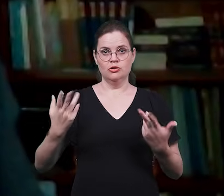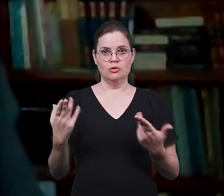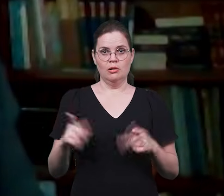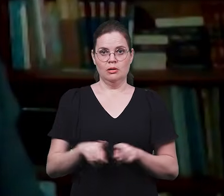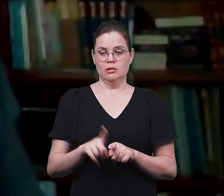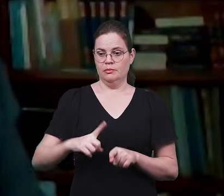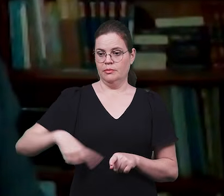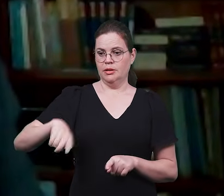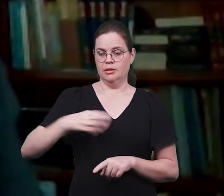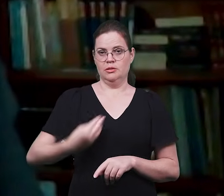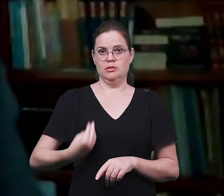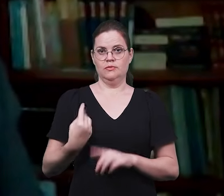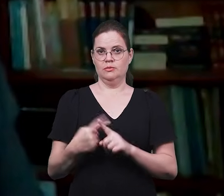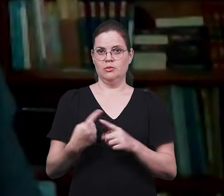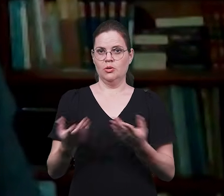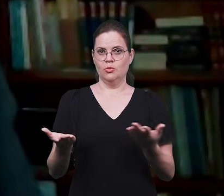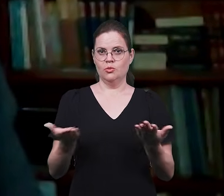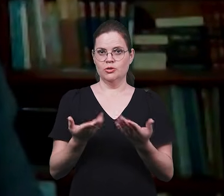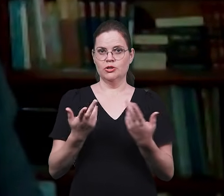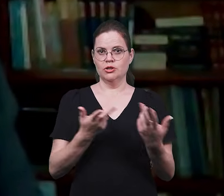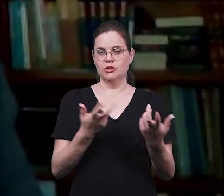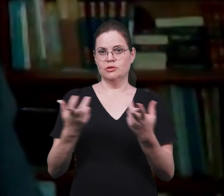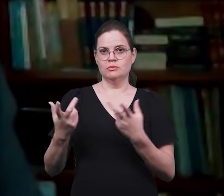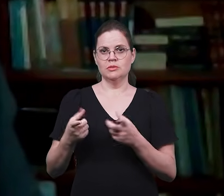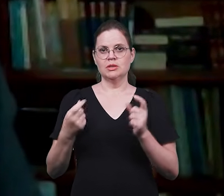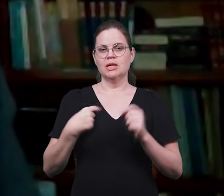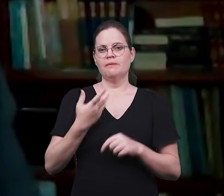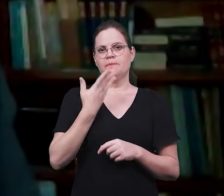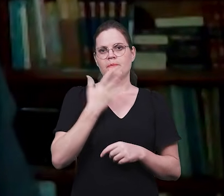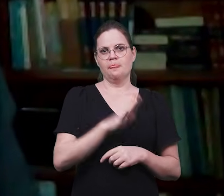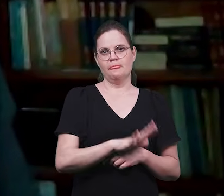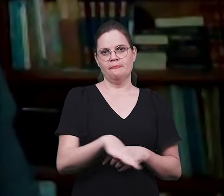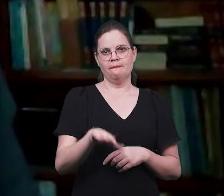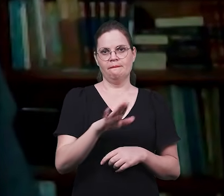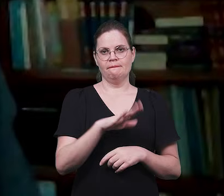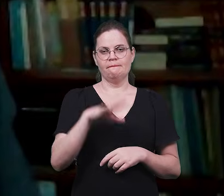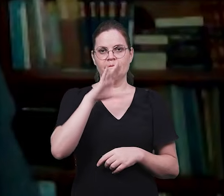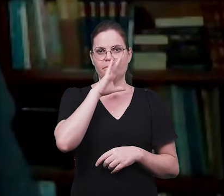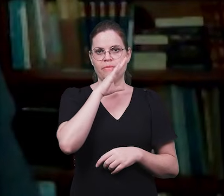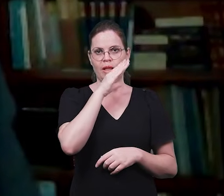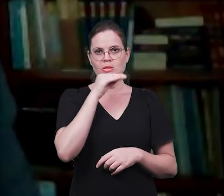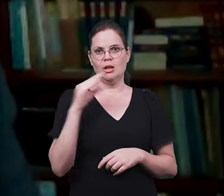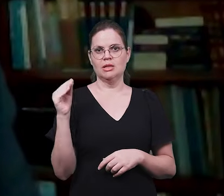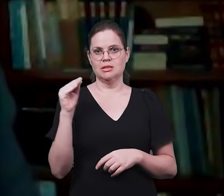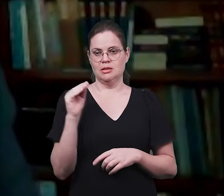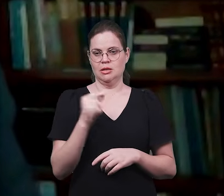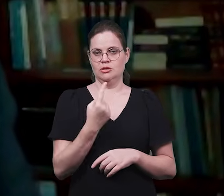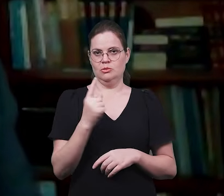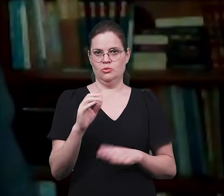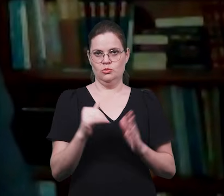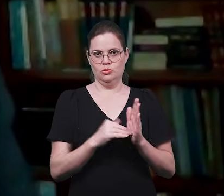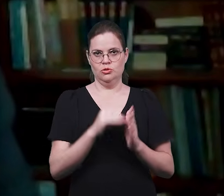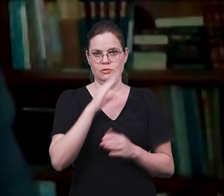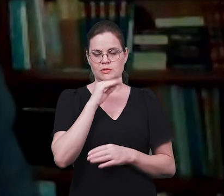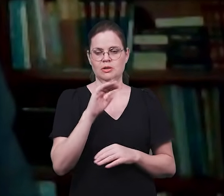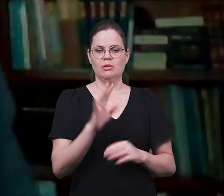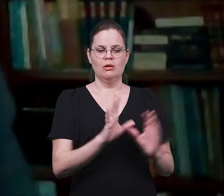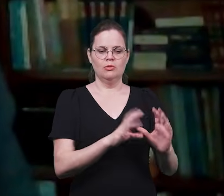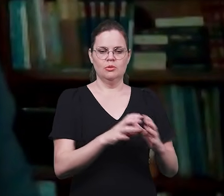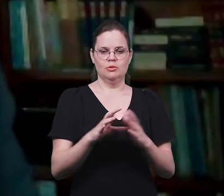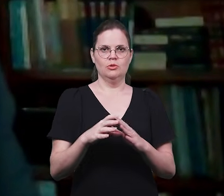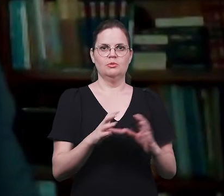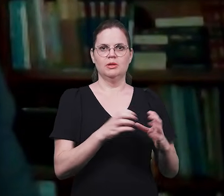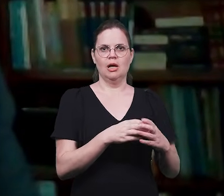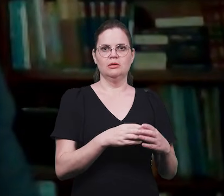os nossos dias, porque os nossos jovens estão saindo das classes, né? As nossas classes aqui na igreja, né? É